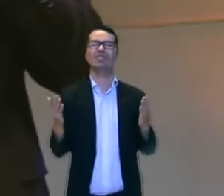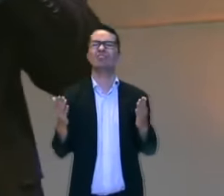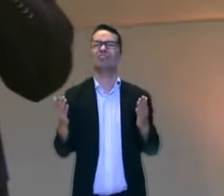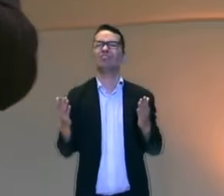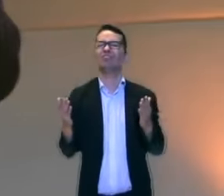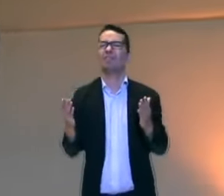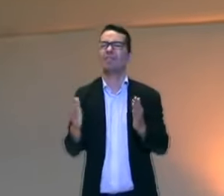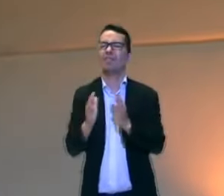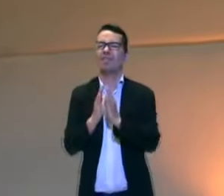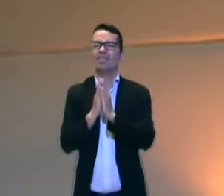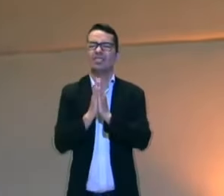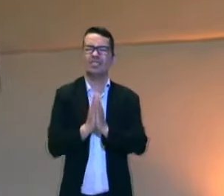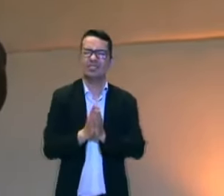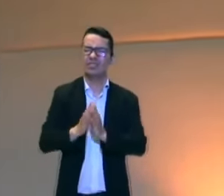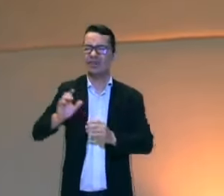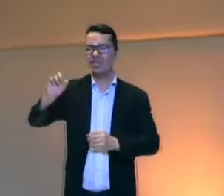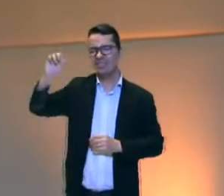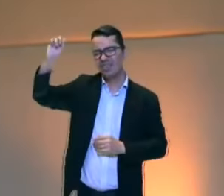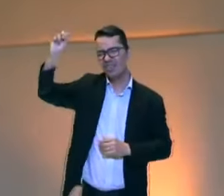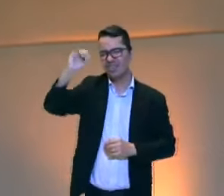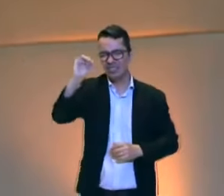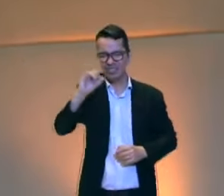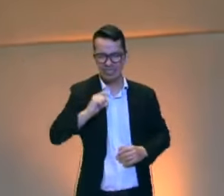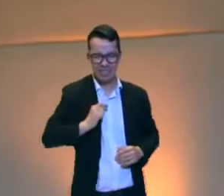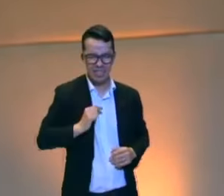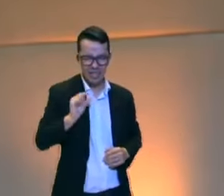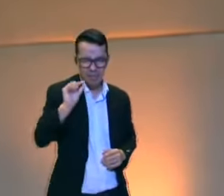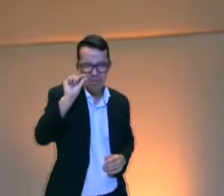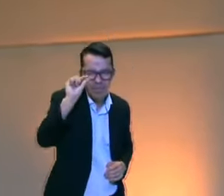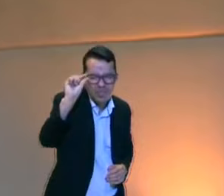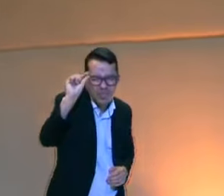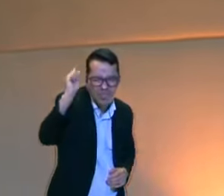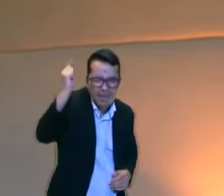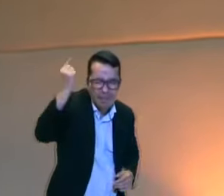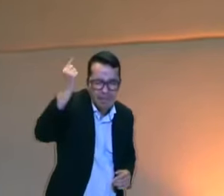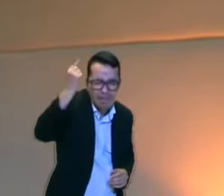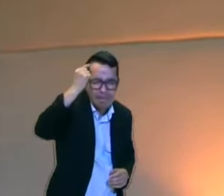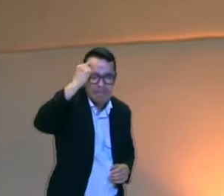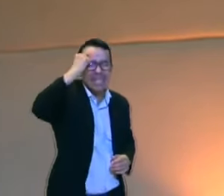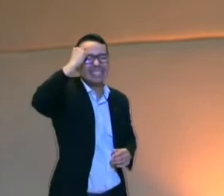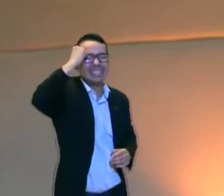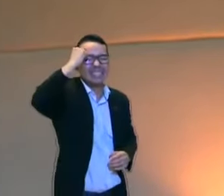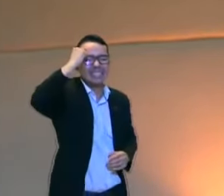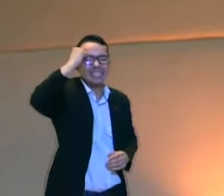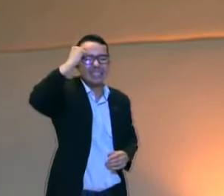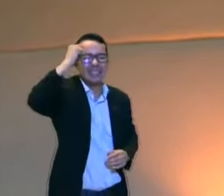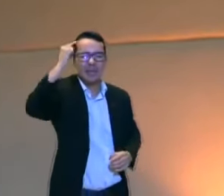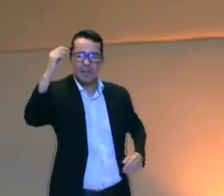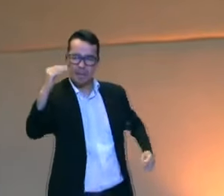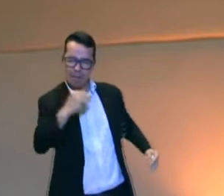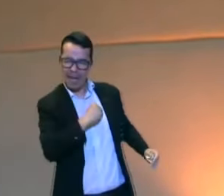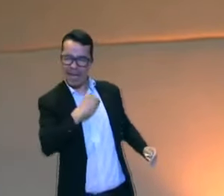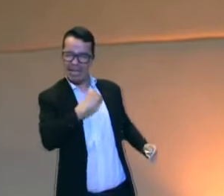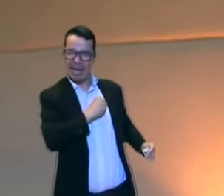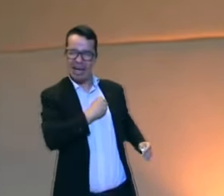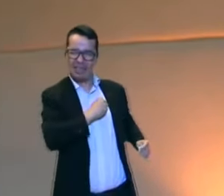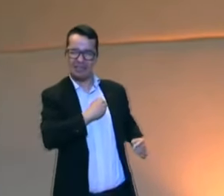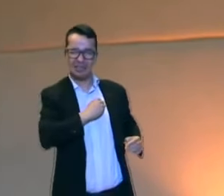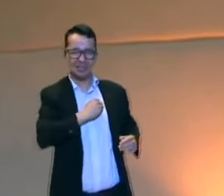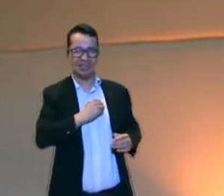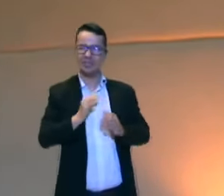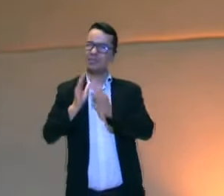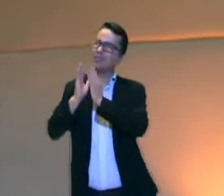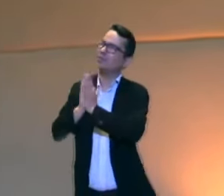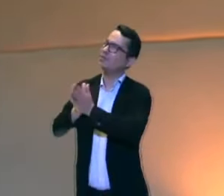Que projetos, maquinações do mal que o inimigo estabeleceu são ideias que vão se transformar